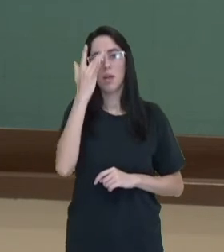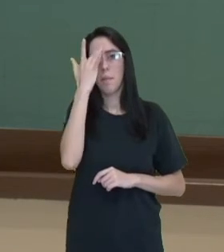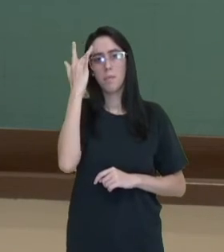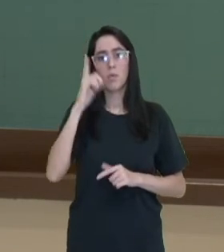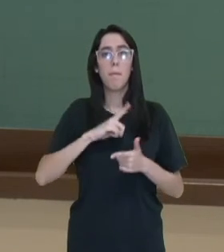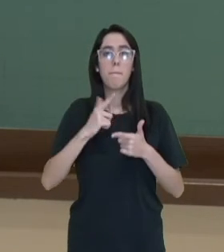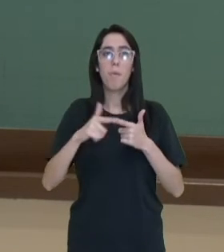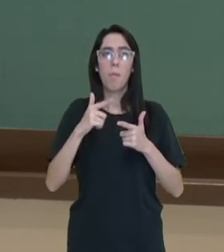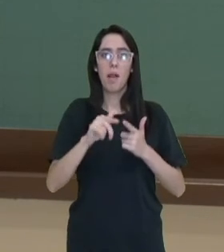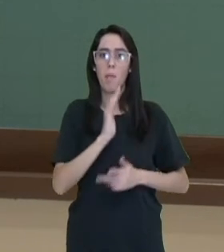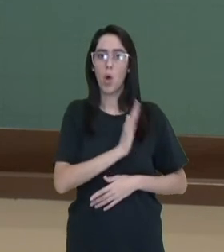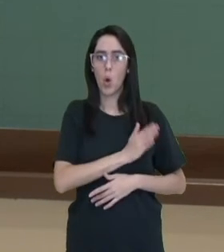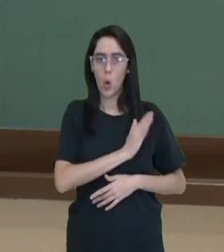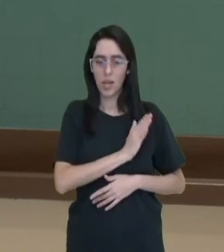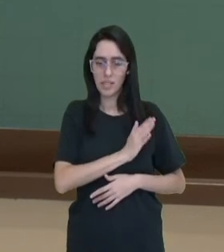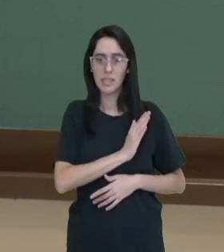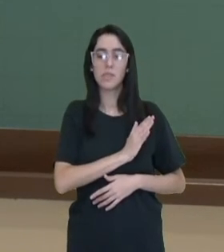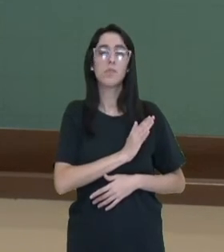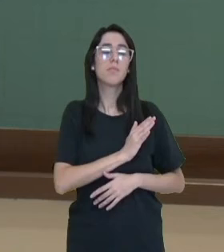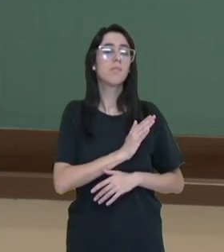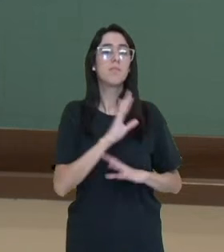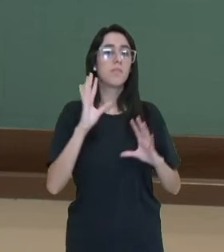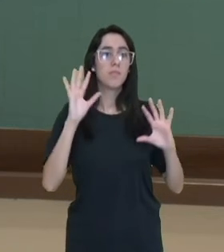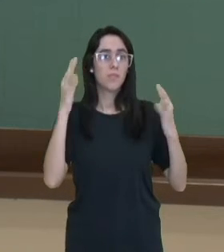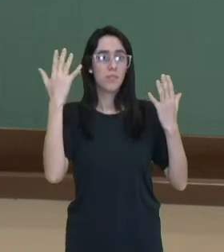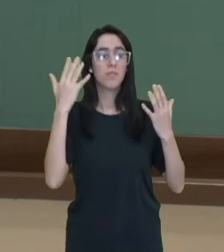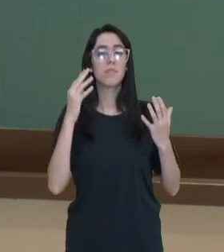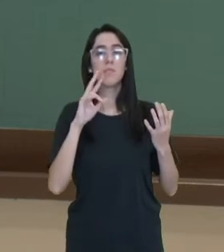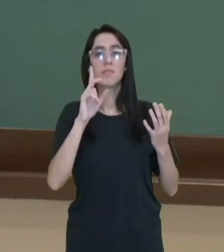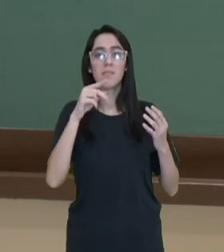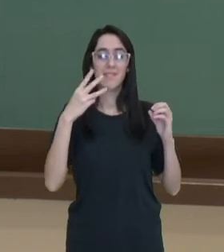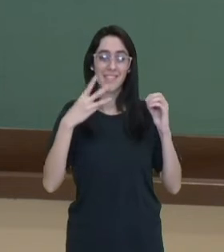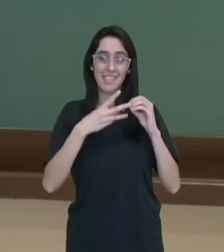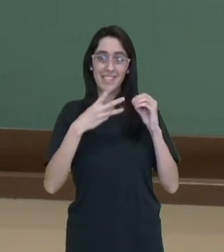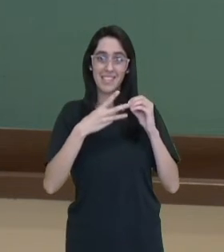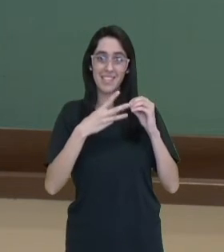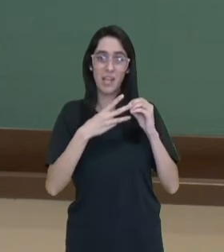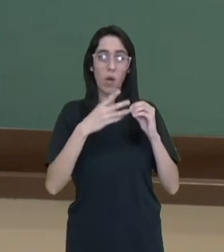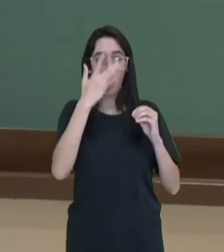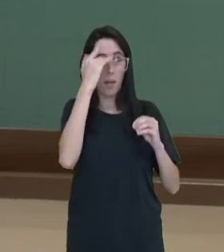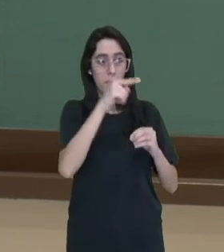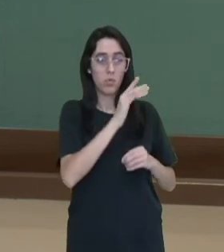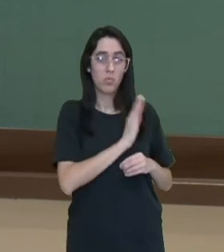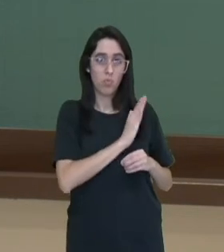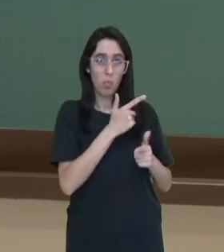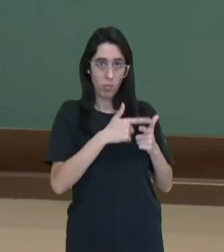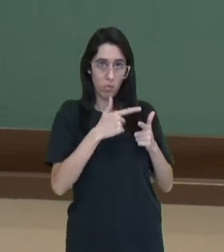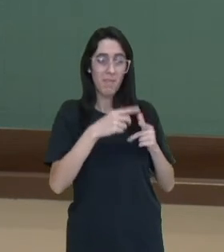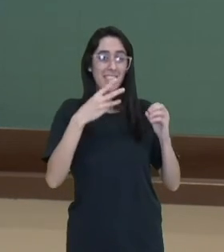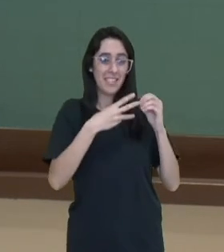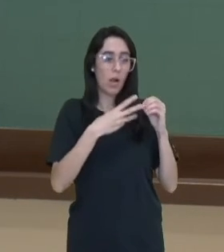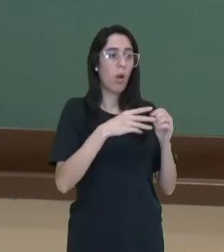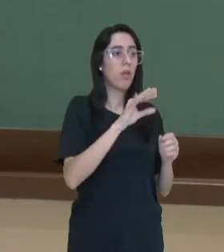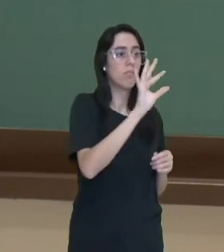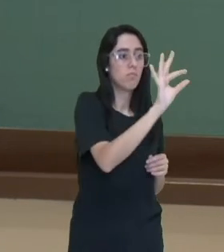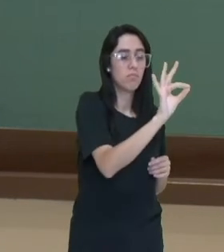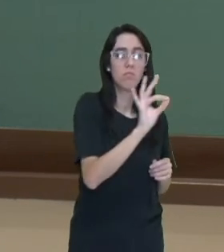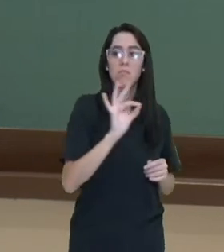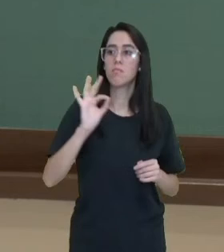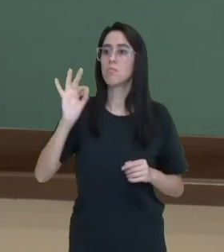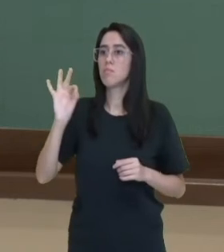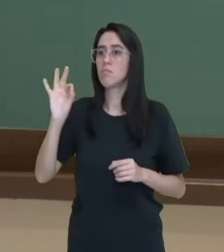no coração. Então, retira-se a célula dessa pessoa com problema do coração, é colocada